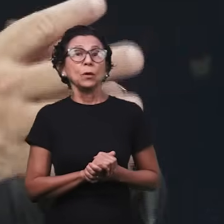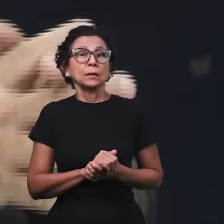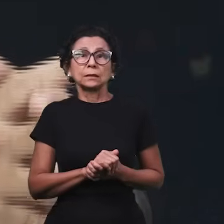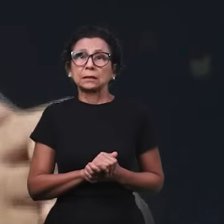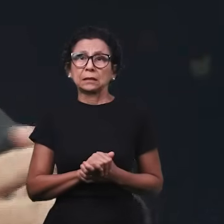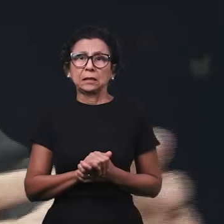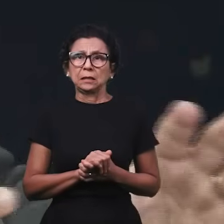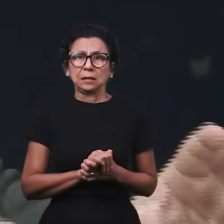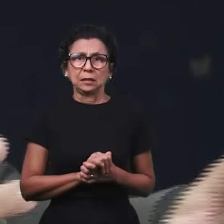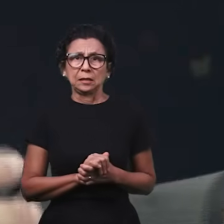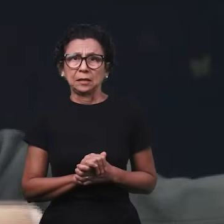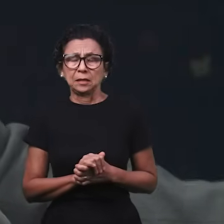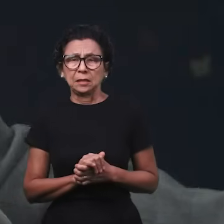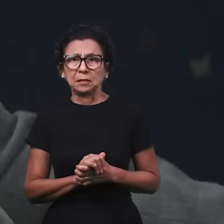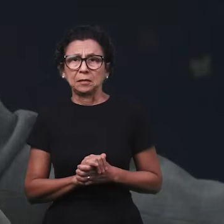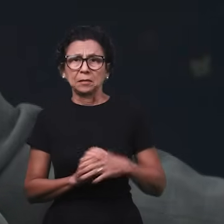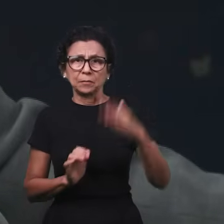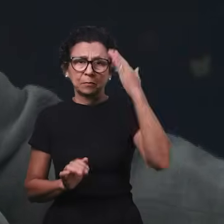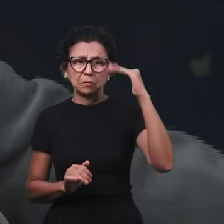mudam totalmente